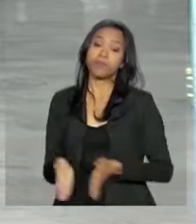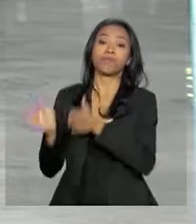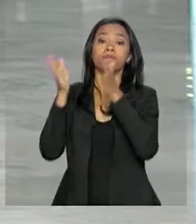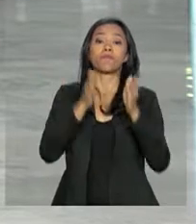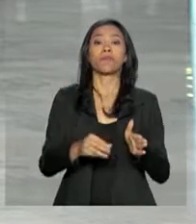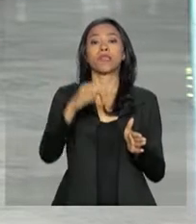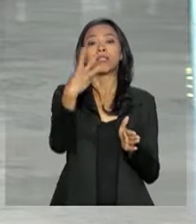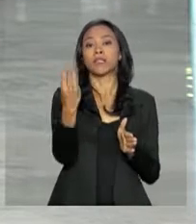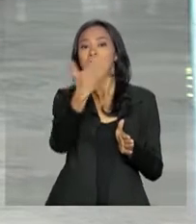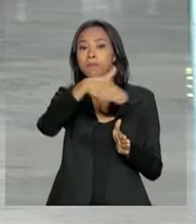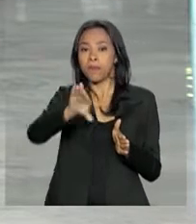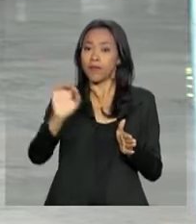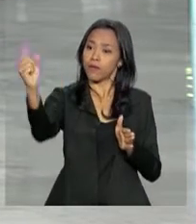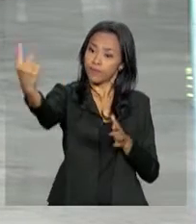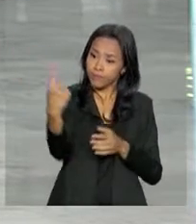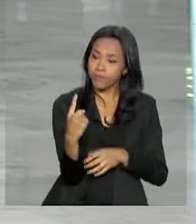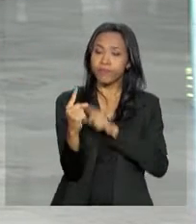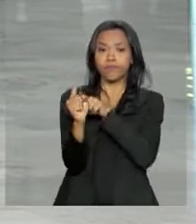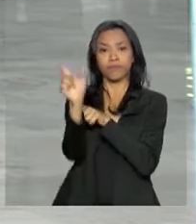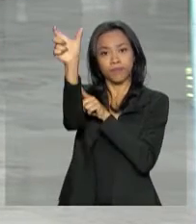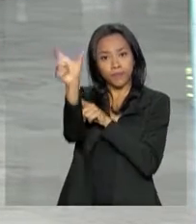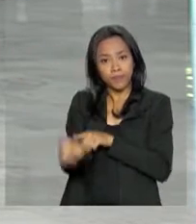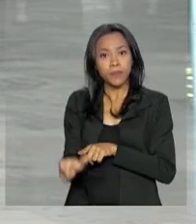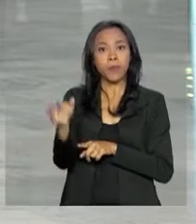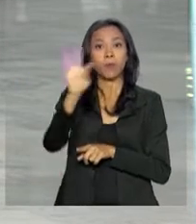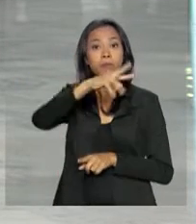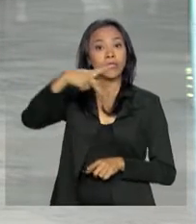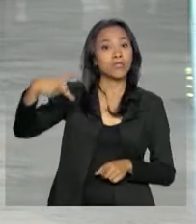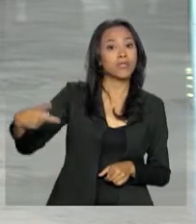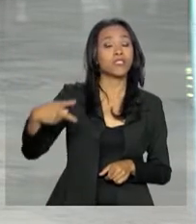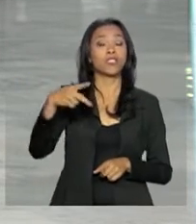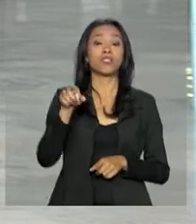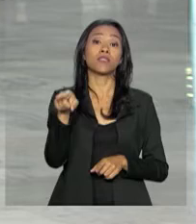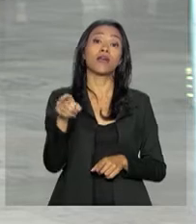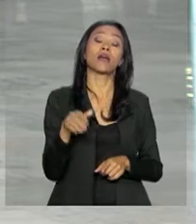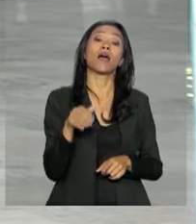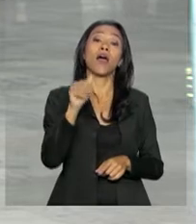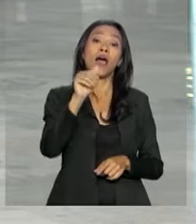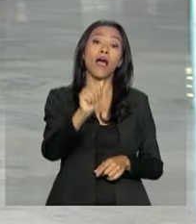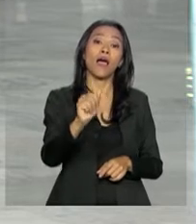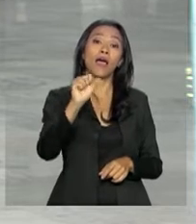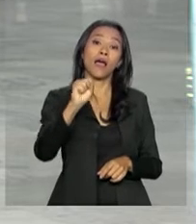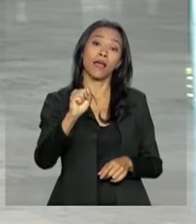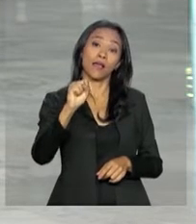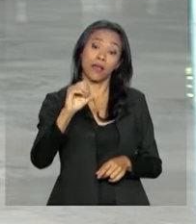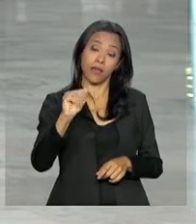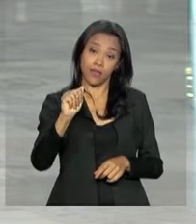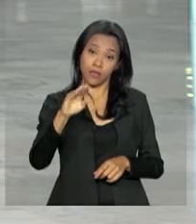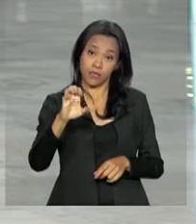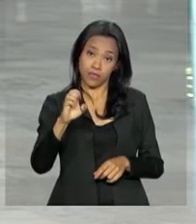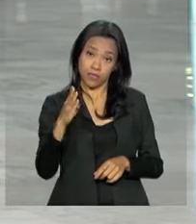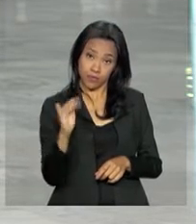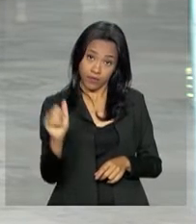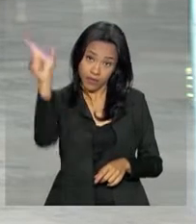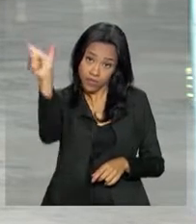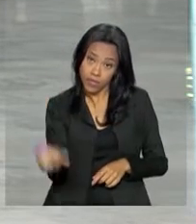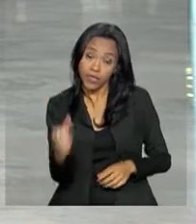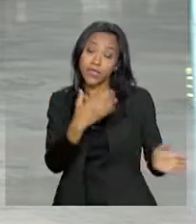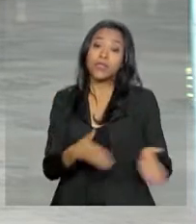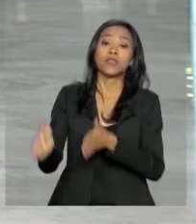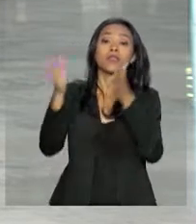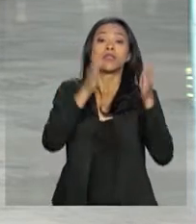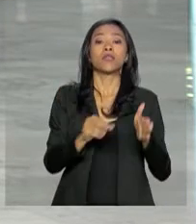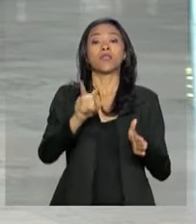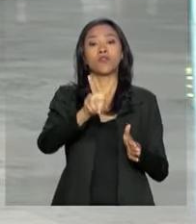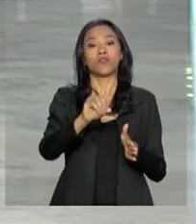teve recebe o presidente da sebi que a câmara brasileira da indústria da construção josé carlos rodrigues martins eo vice presidente